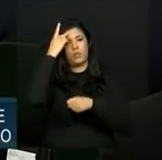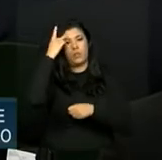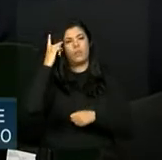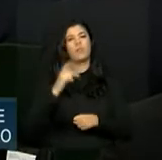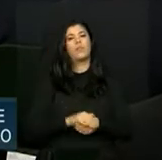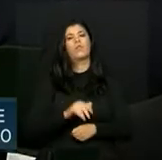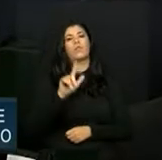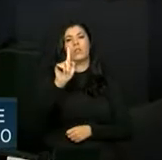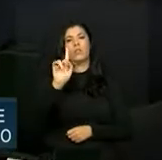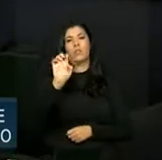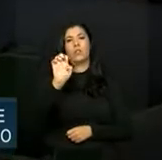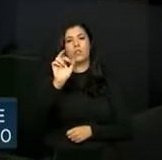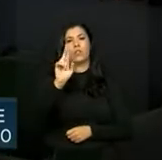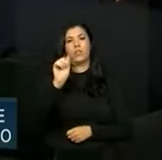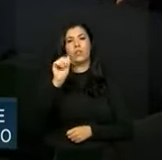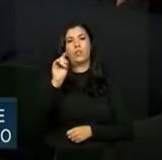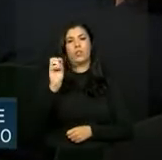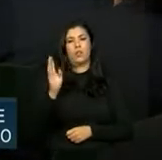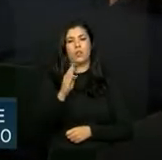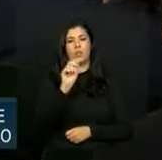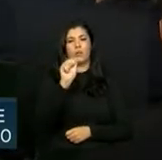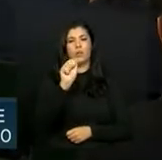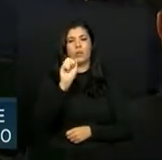São Paulo o senhor Geraldo Alckmin